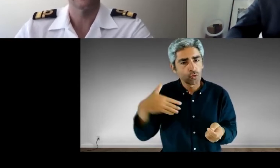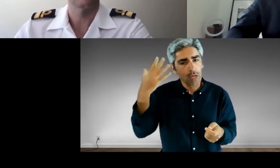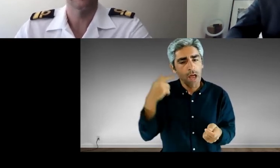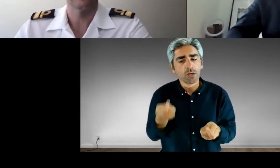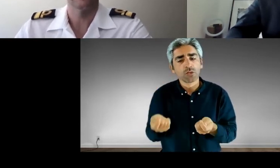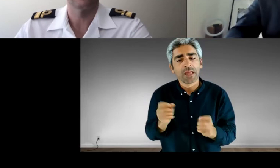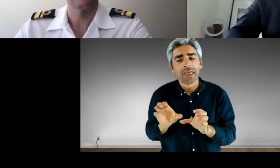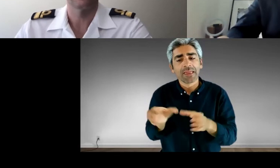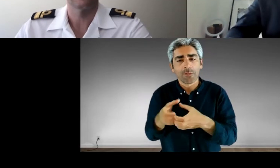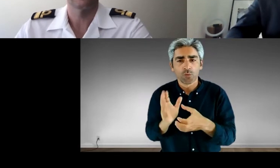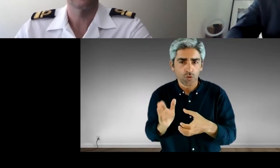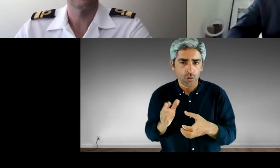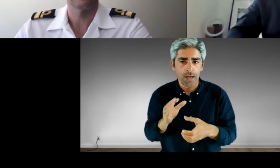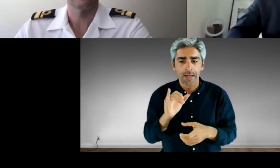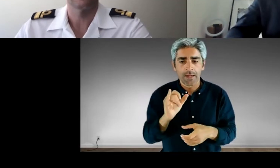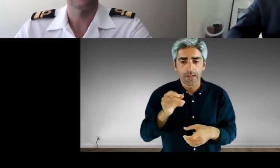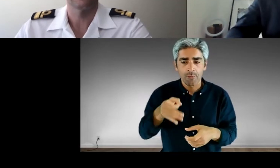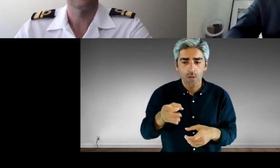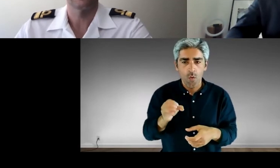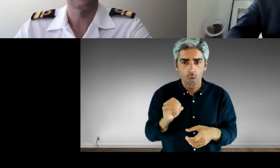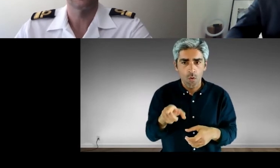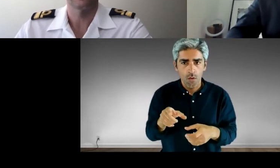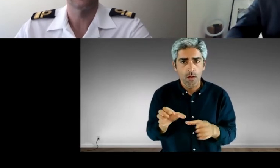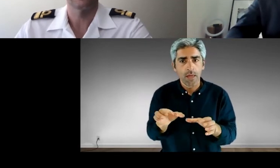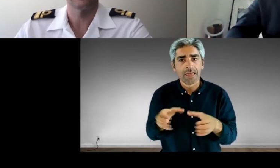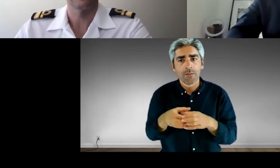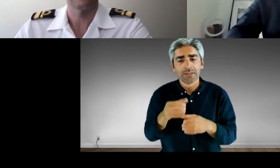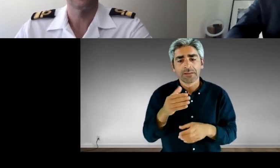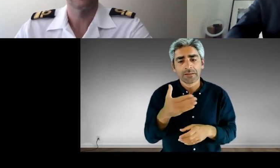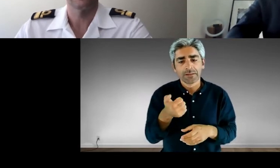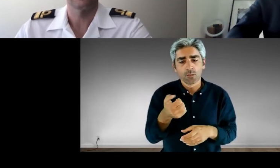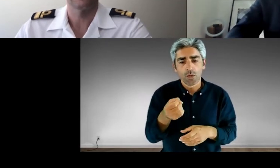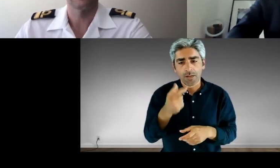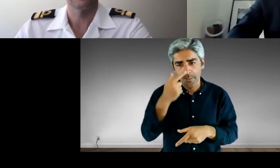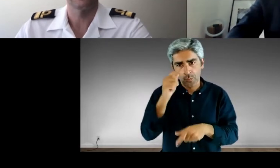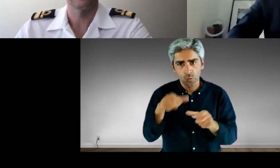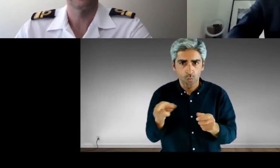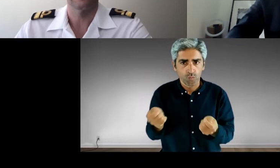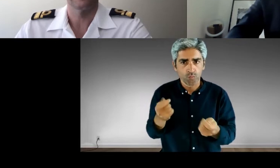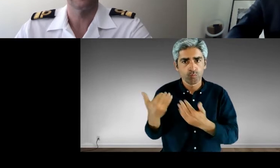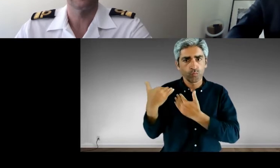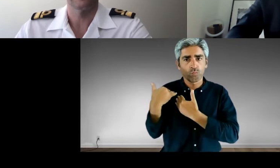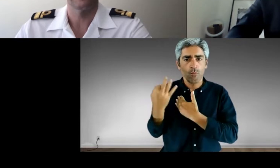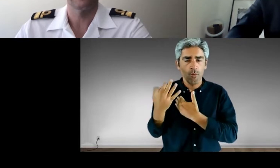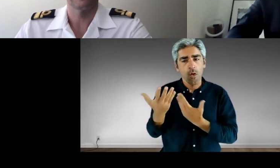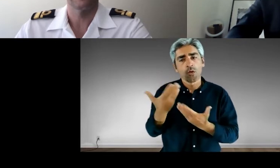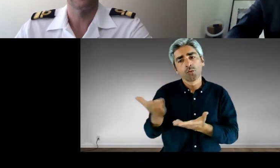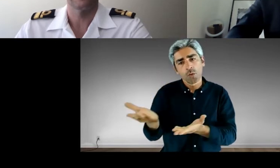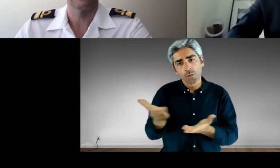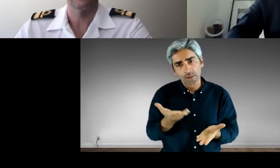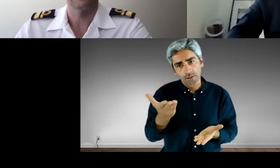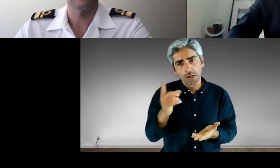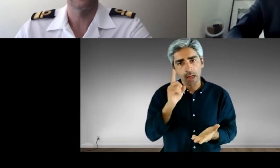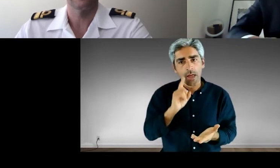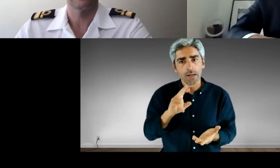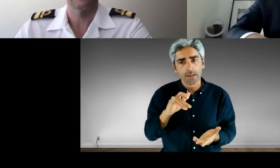passado, inclusivamente no IPO, onde geria uma equipa de 150 pessoas. Convido então a doutora Rita Veloso a juntar-se a nós,